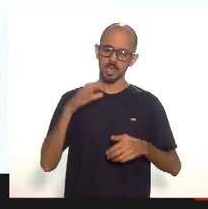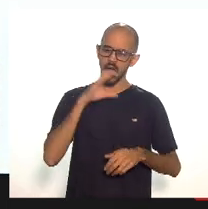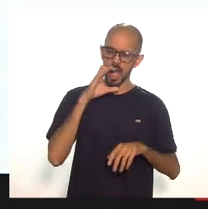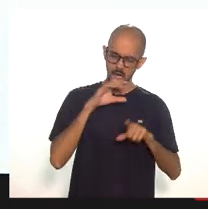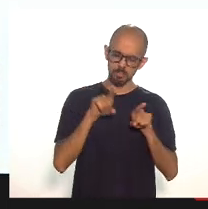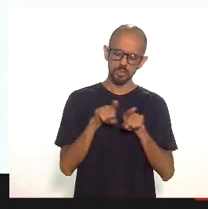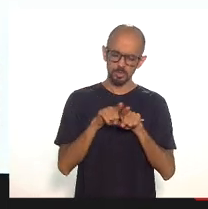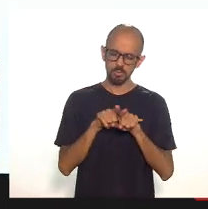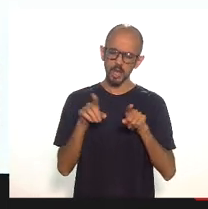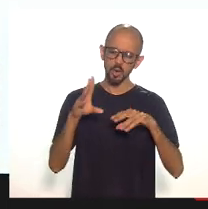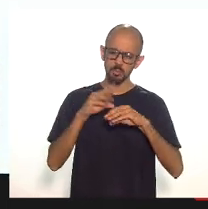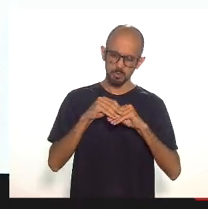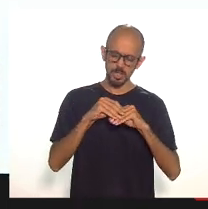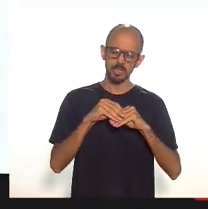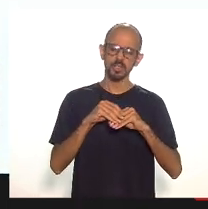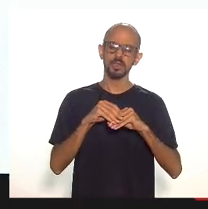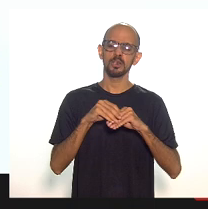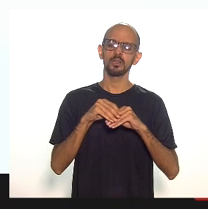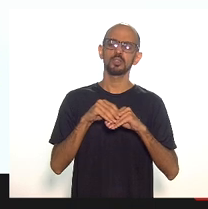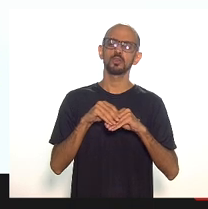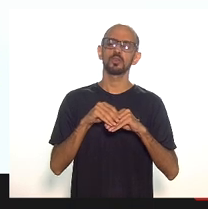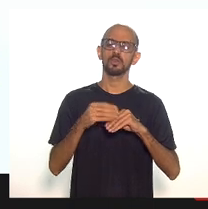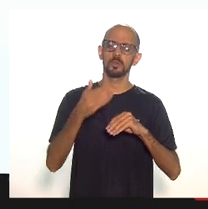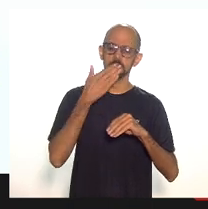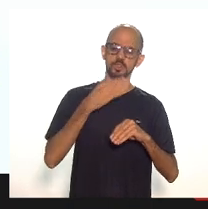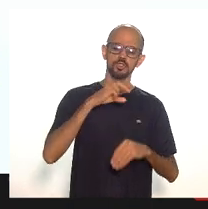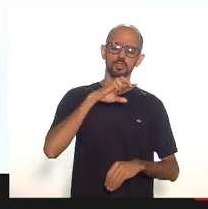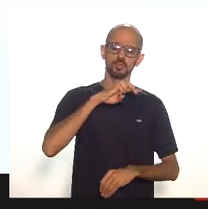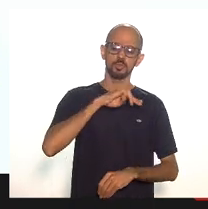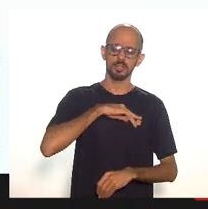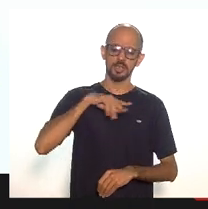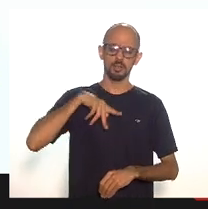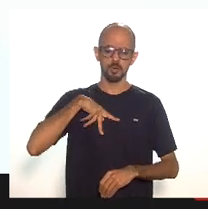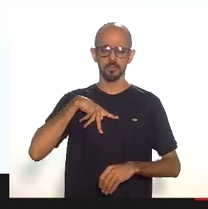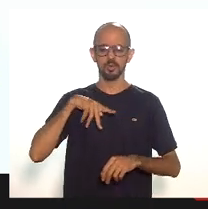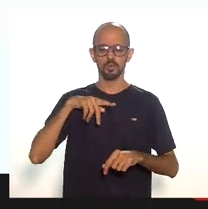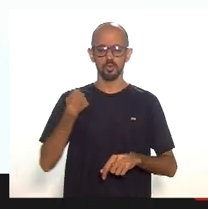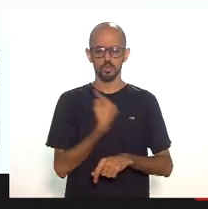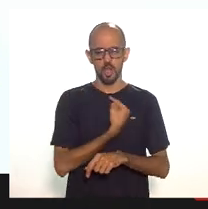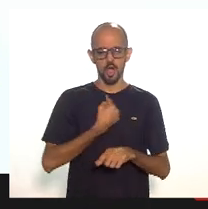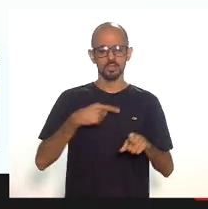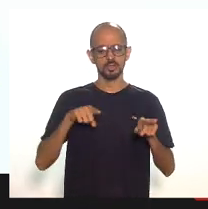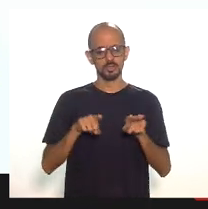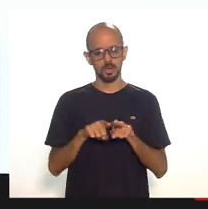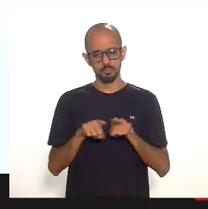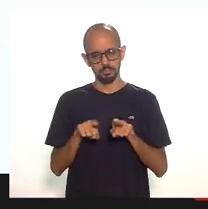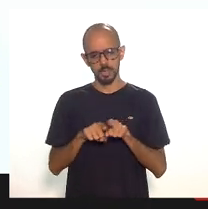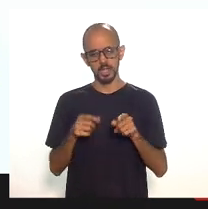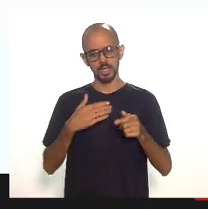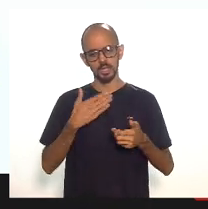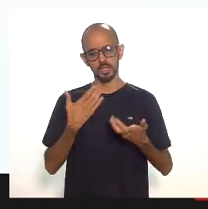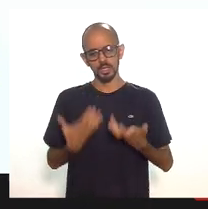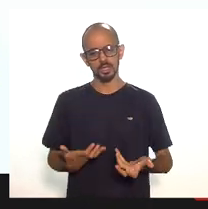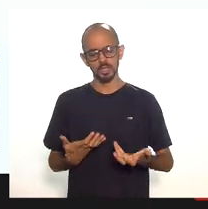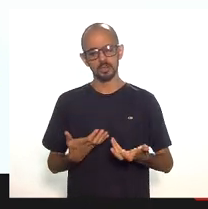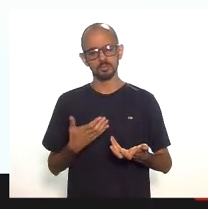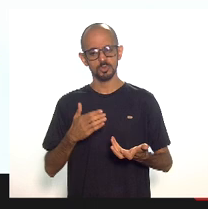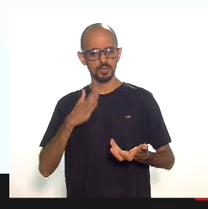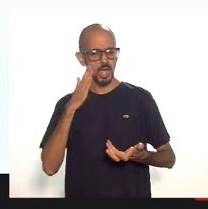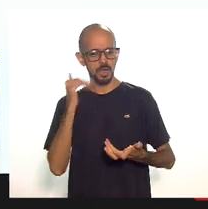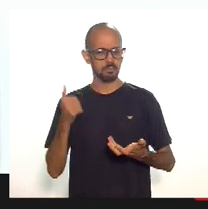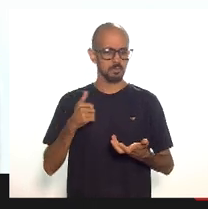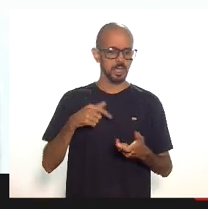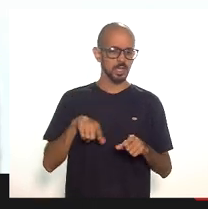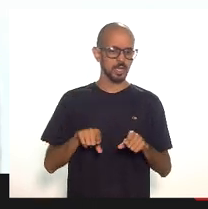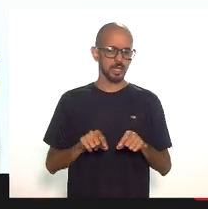também, complementando já o pedido do Ministério Público, a gente também gostaria de saber,